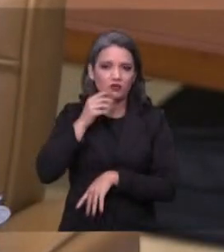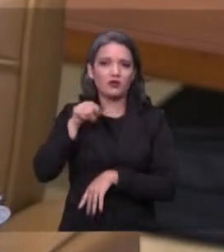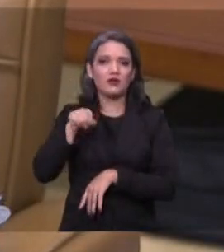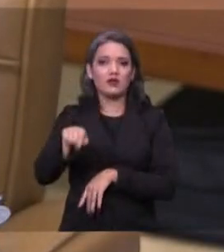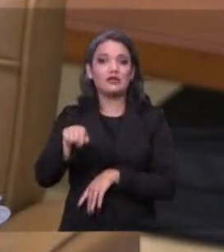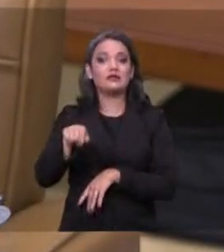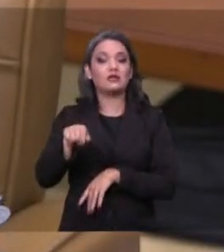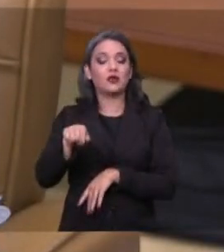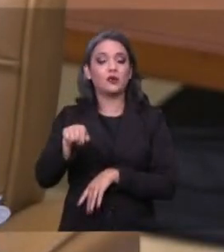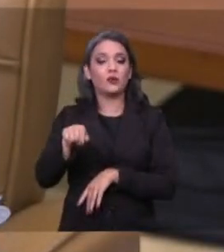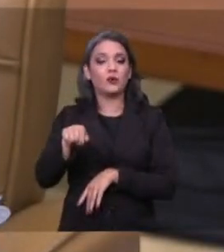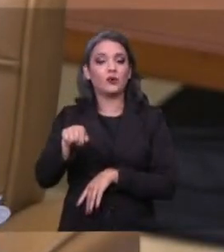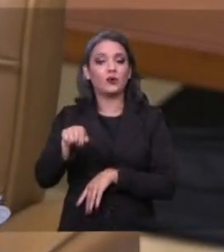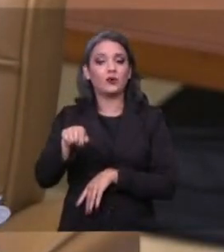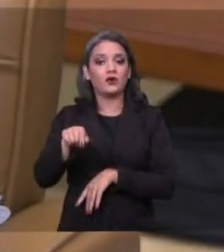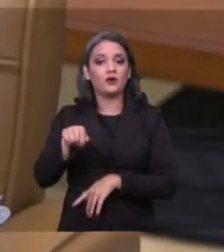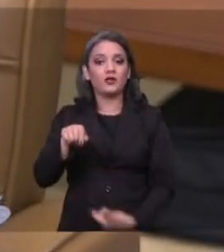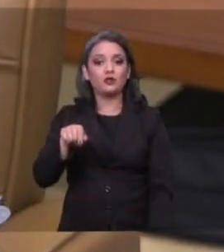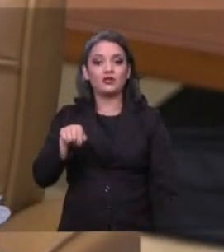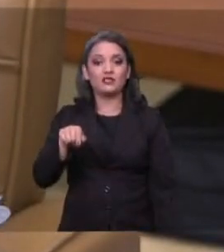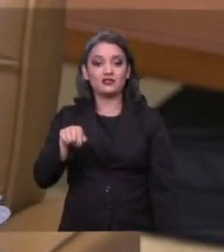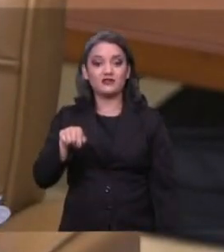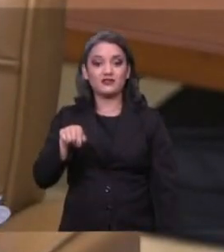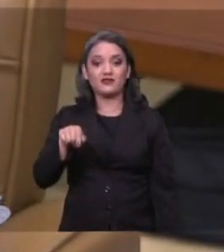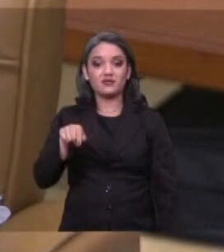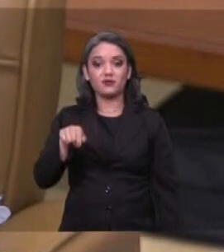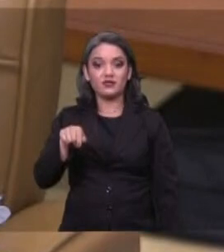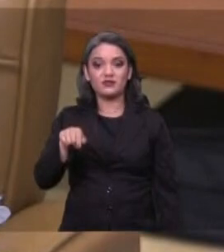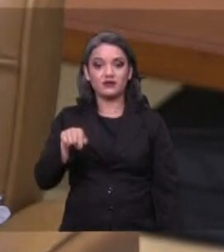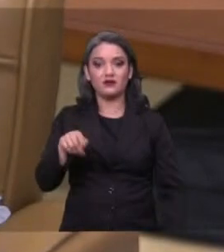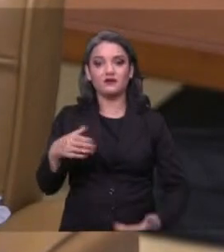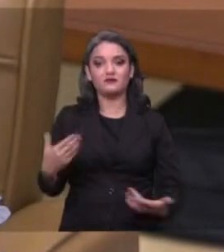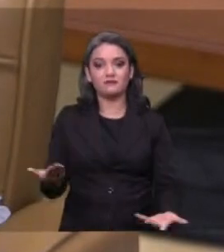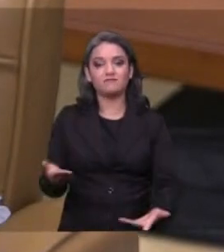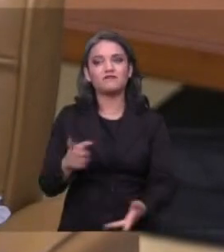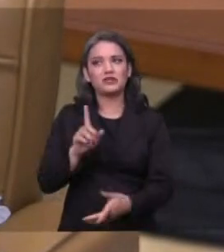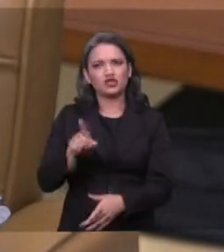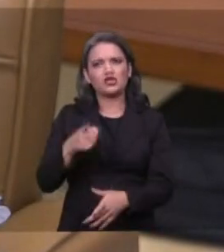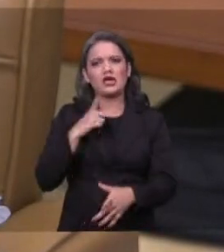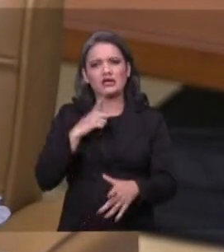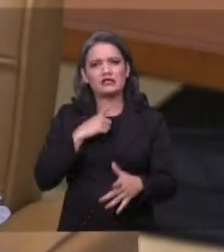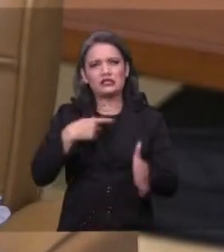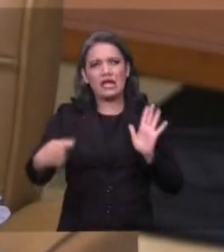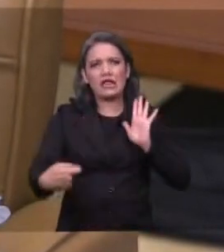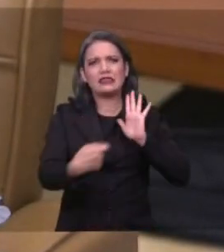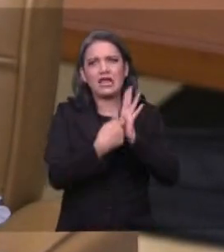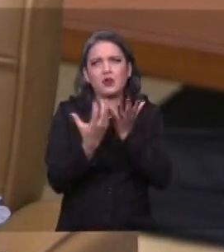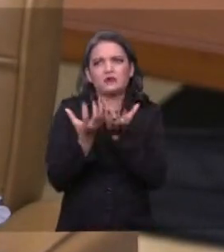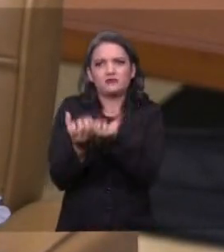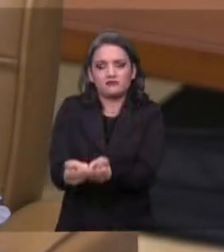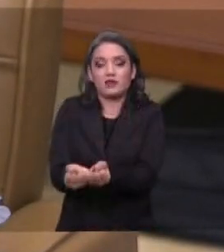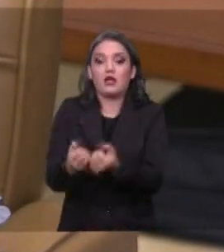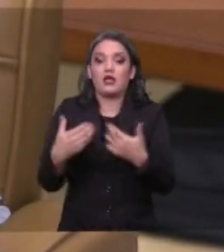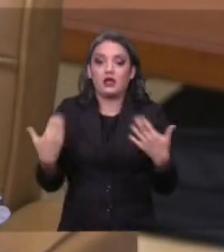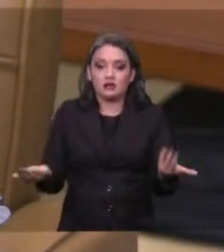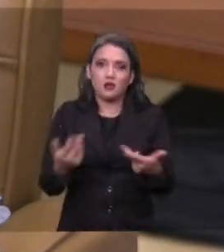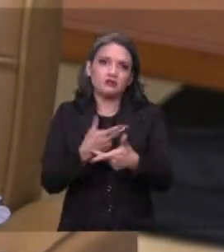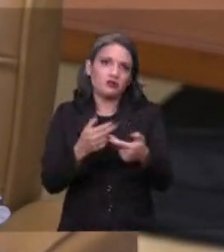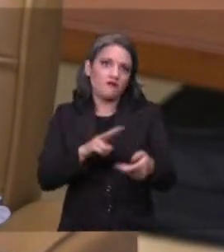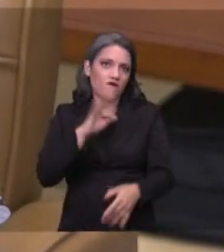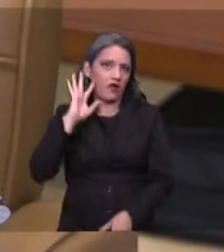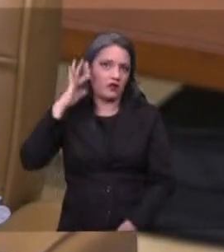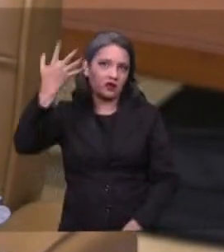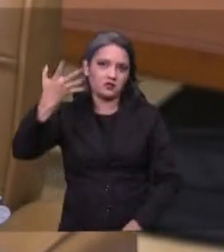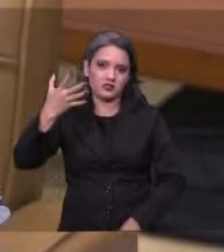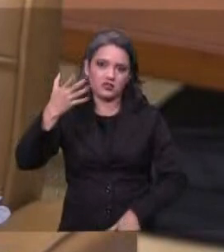retiro, que acho que também já foi adequada, retiro recebida a denúncia. Então, as questões pendentes serão decididas pelo